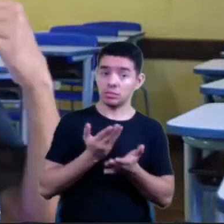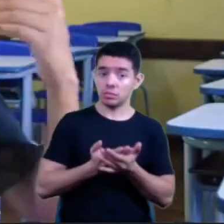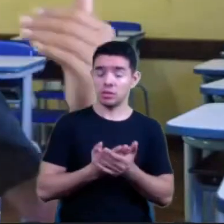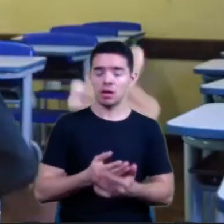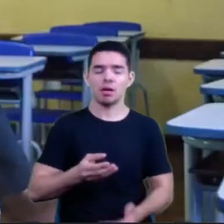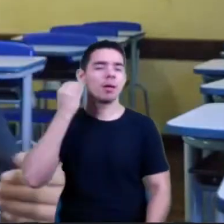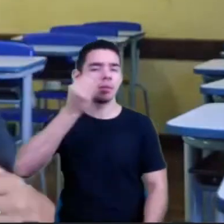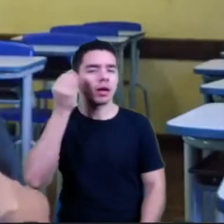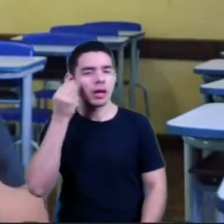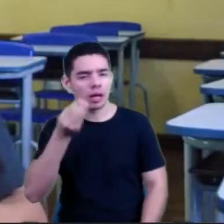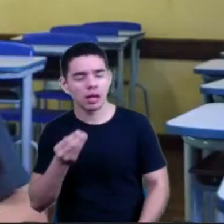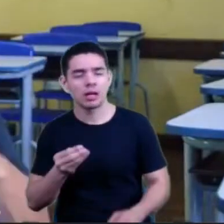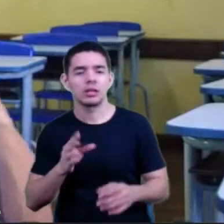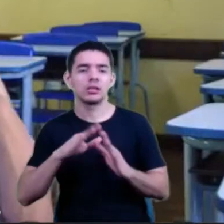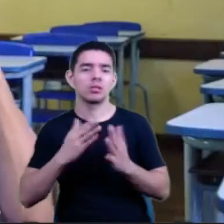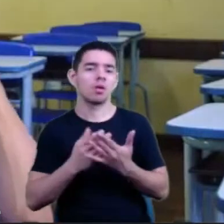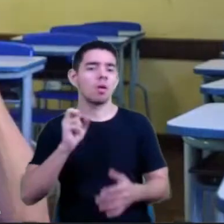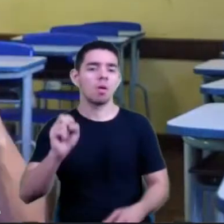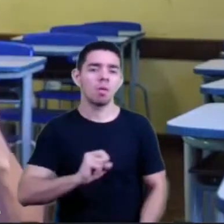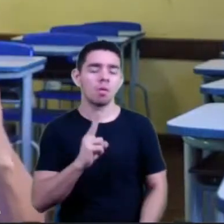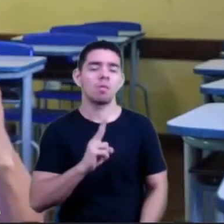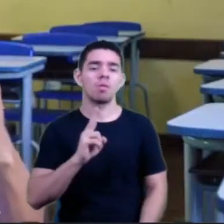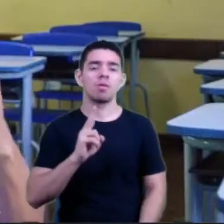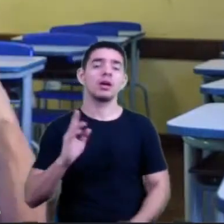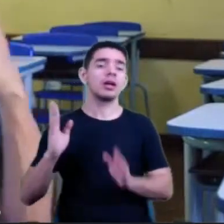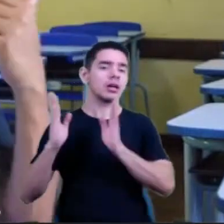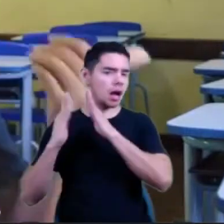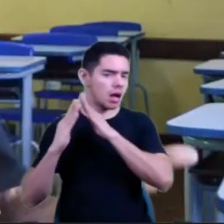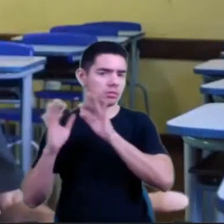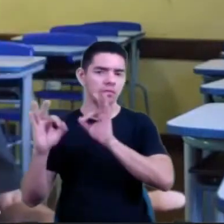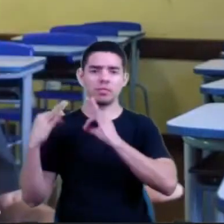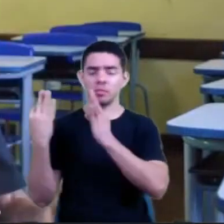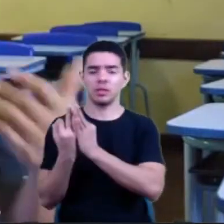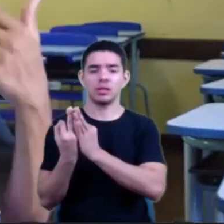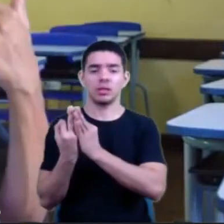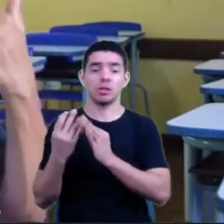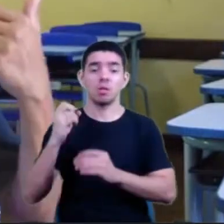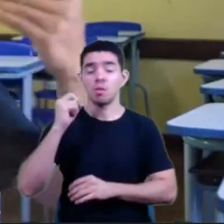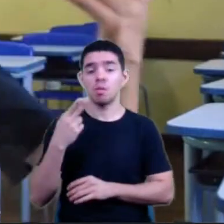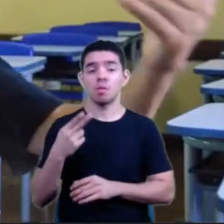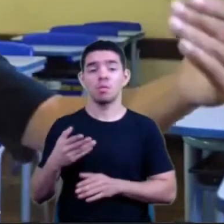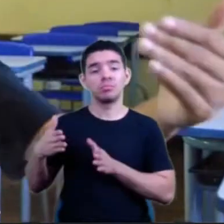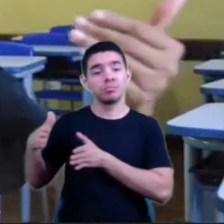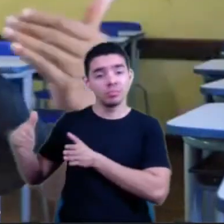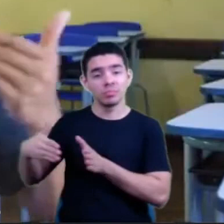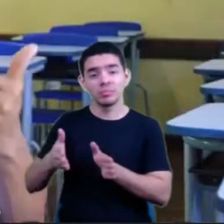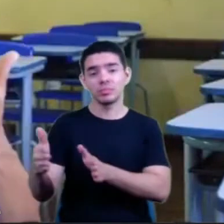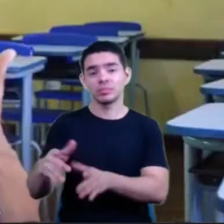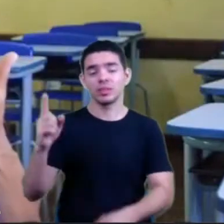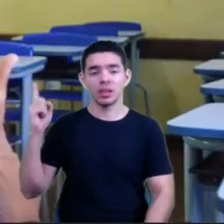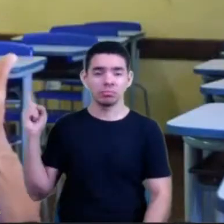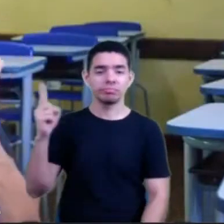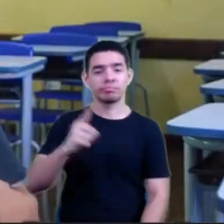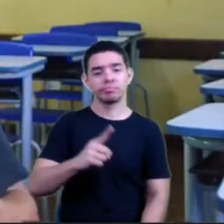aula, das experiências vividas na escola, seja da casa, seja da família, seja do percurso que ele faz